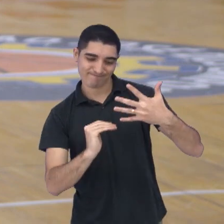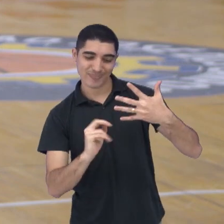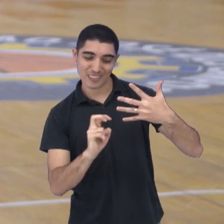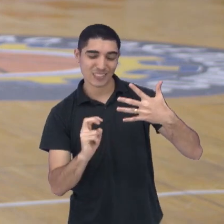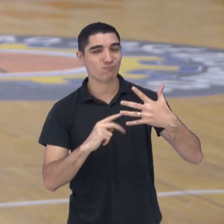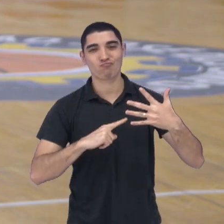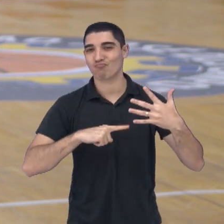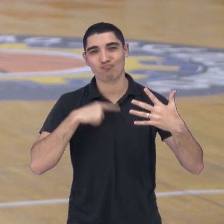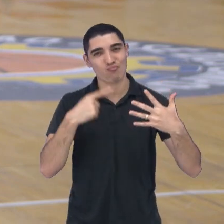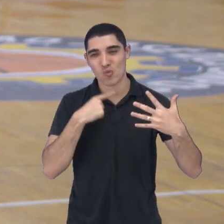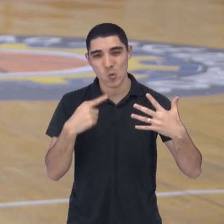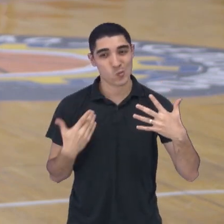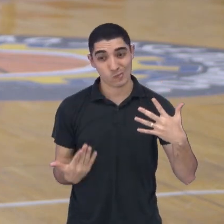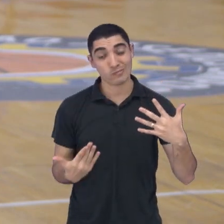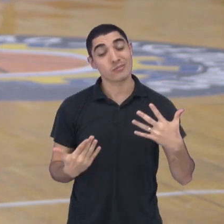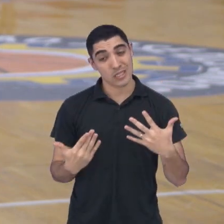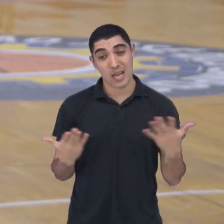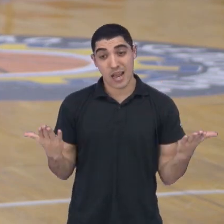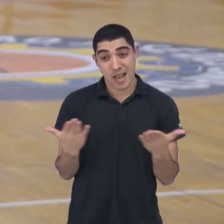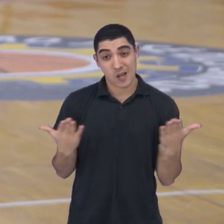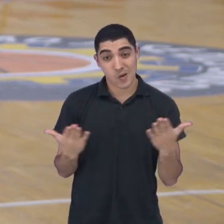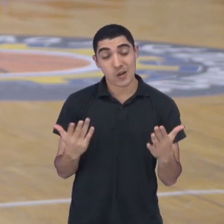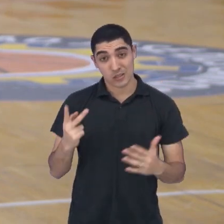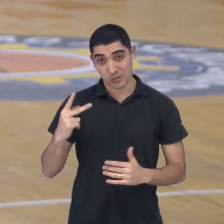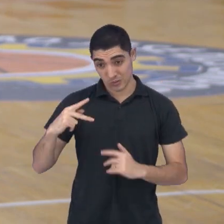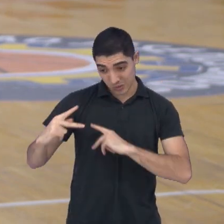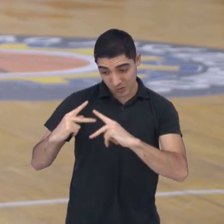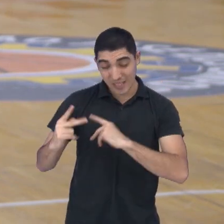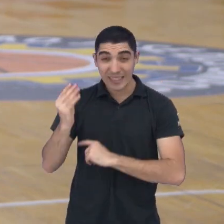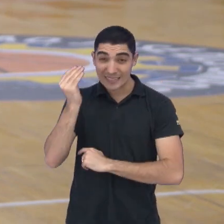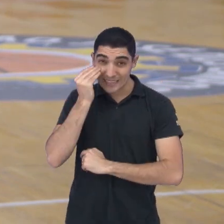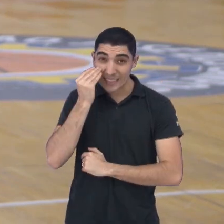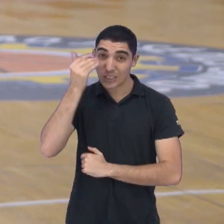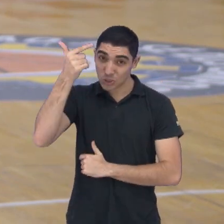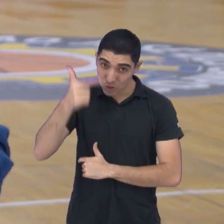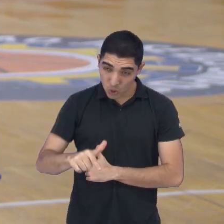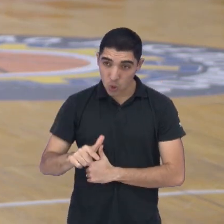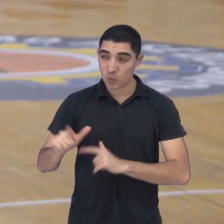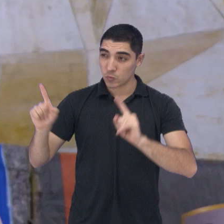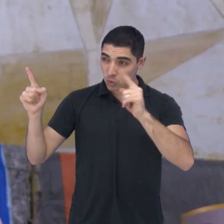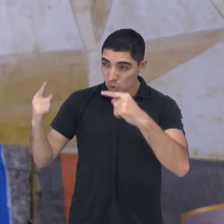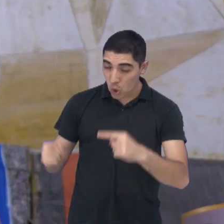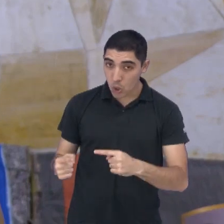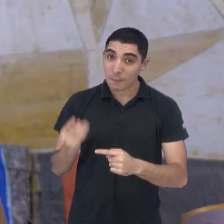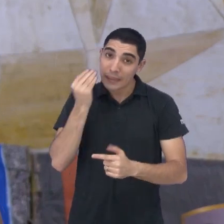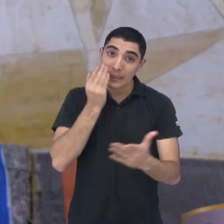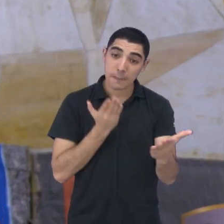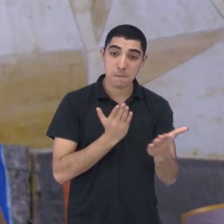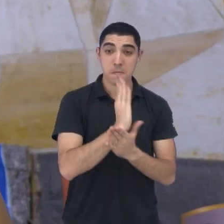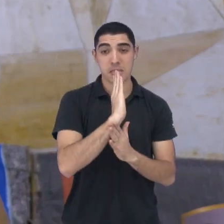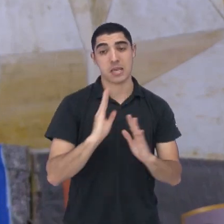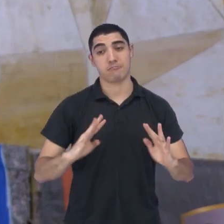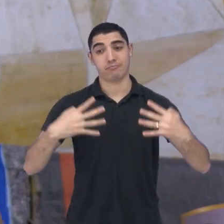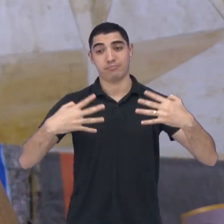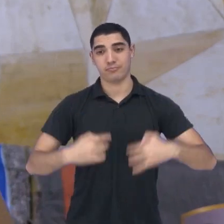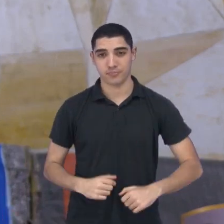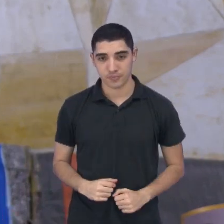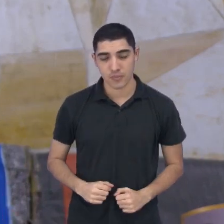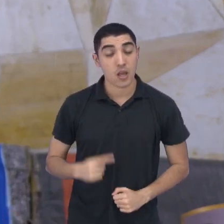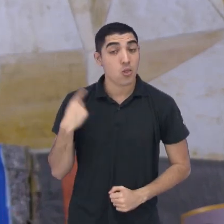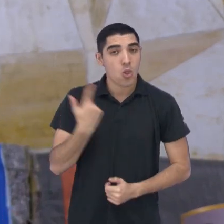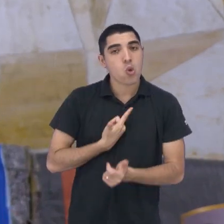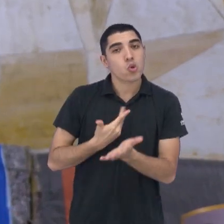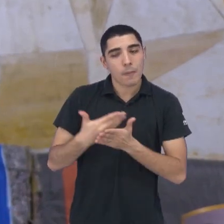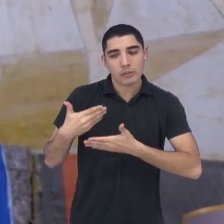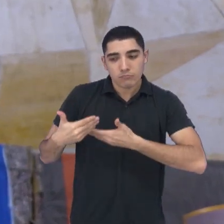Paulista. Com isso, vai jogar mais uma fase para tentar uma vaga nos playoffs da competição. Vai indo, a gente vai pegando um pouco de experiência, o time vai